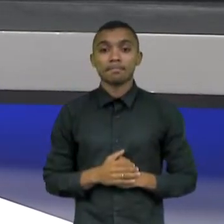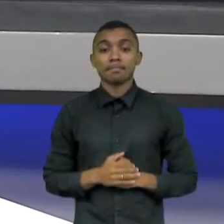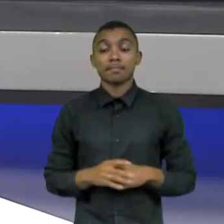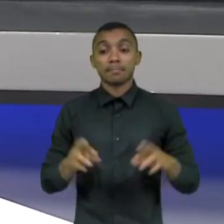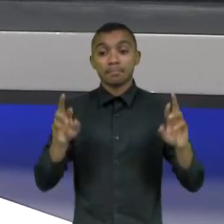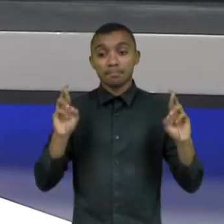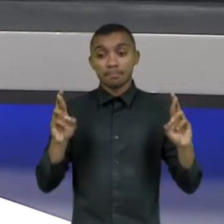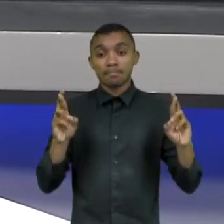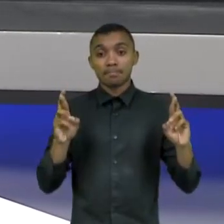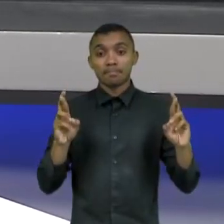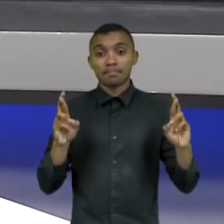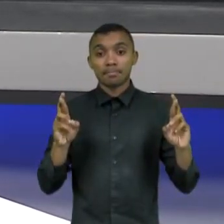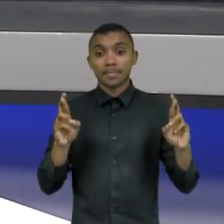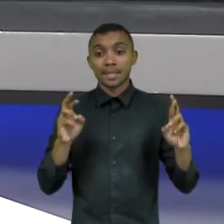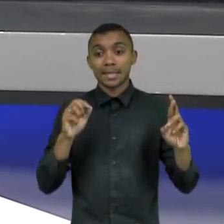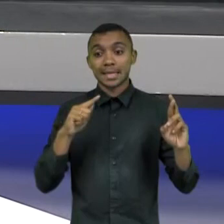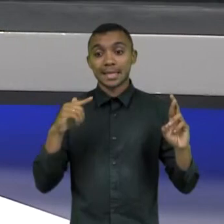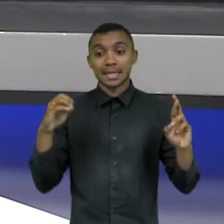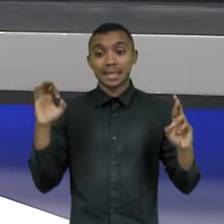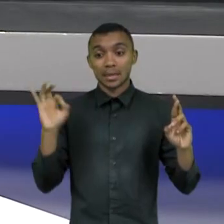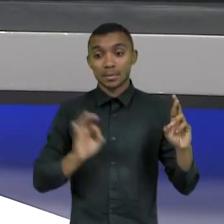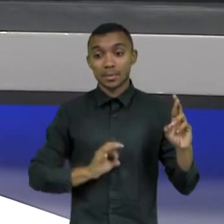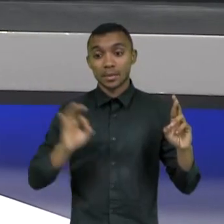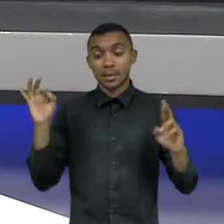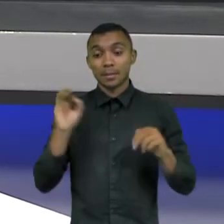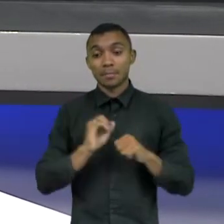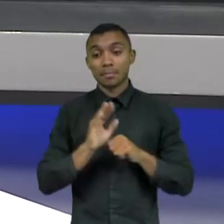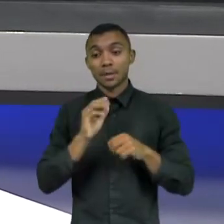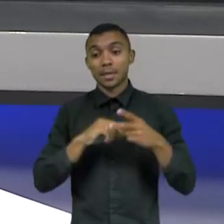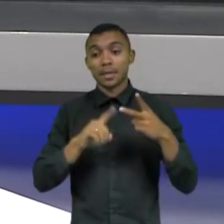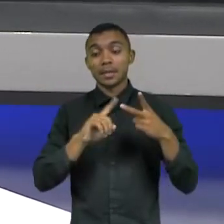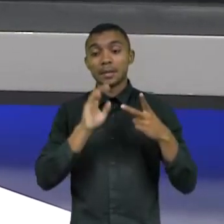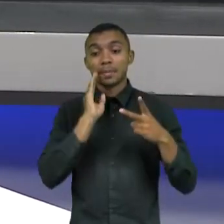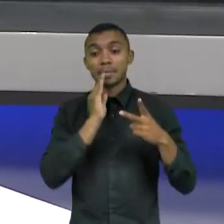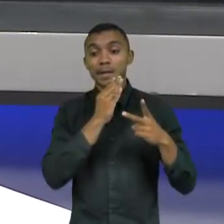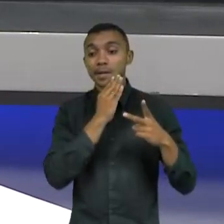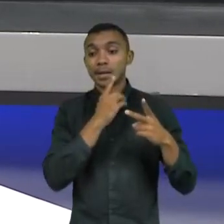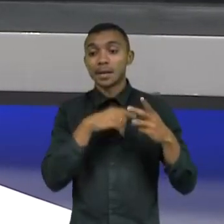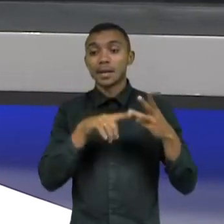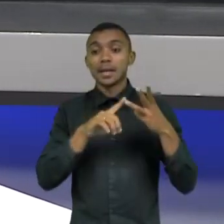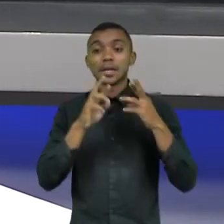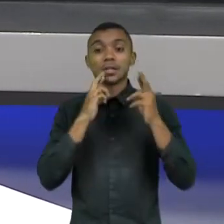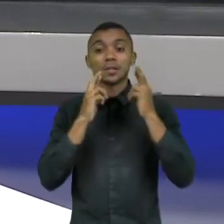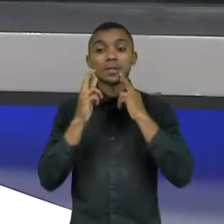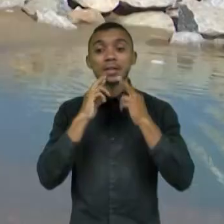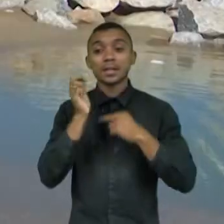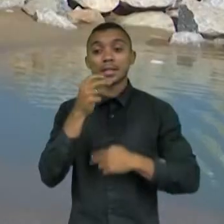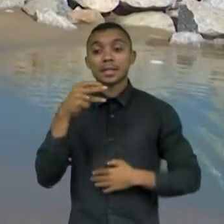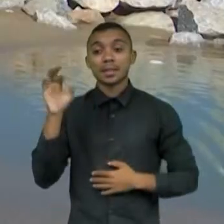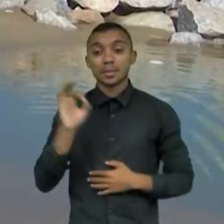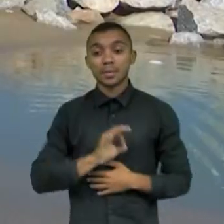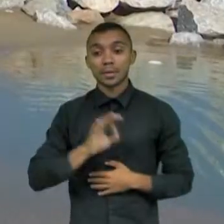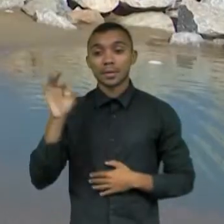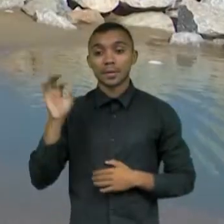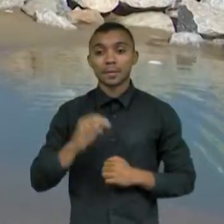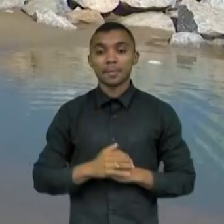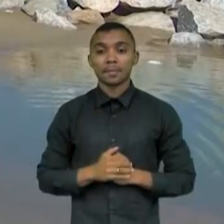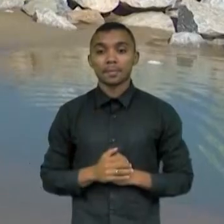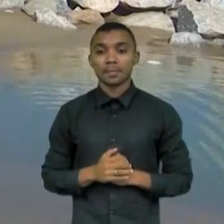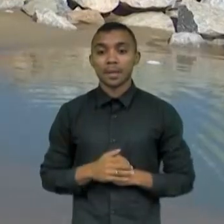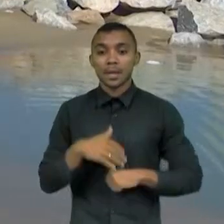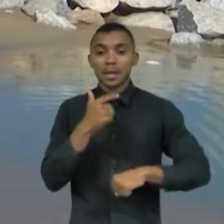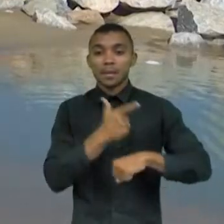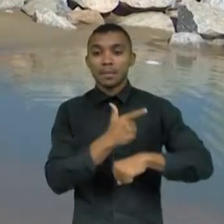crescer mais de 70% e o de bares e restaurantes, 30%. Uma das orlas marítimas